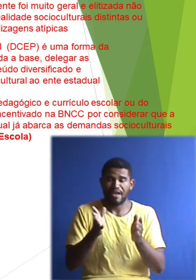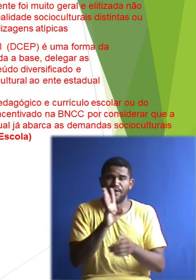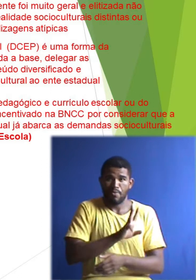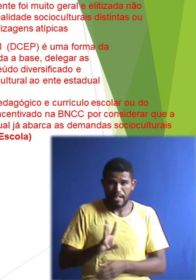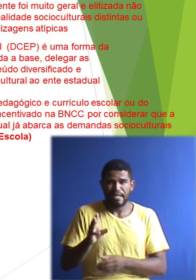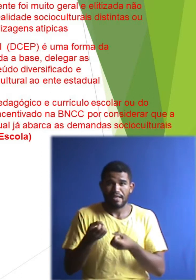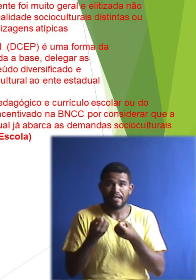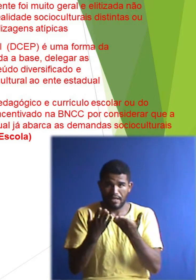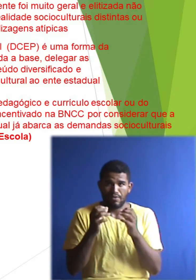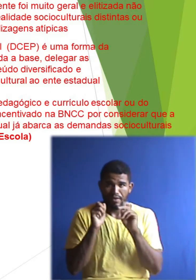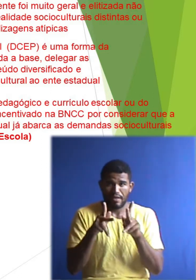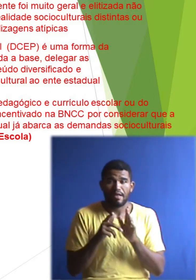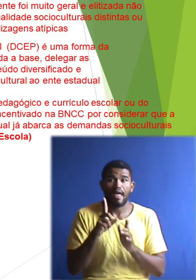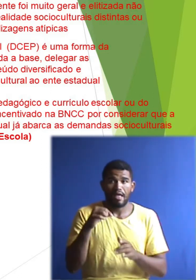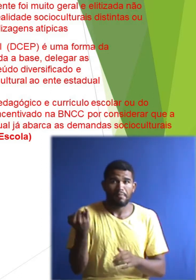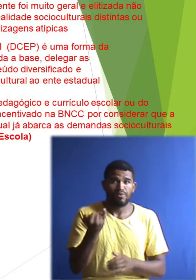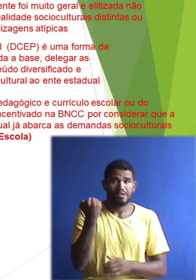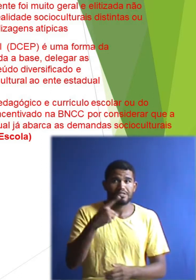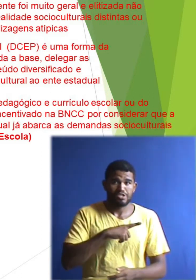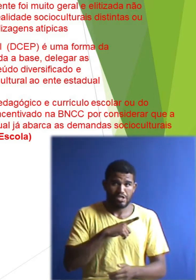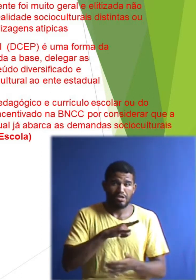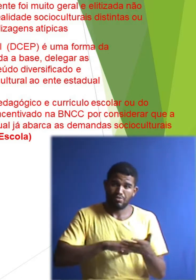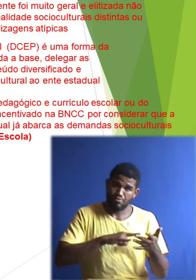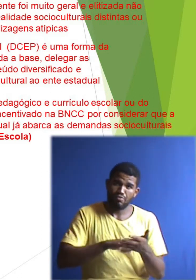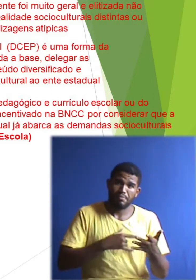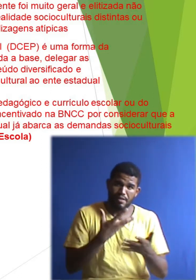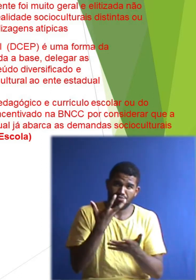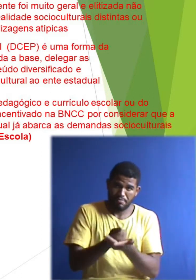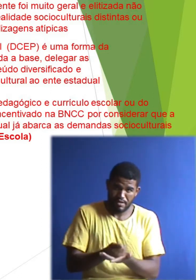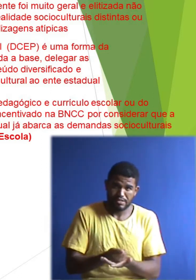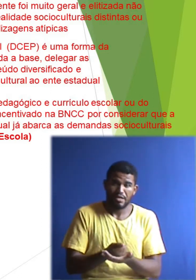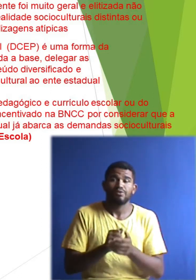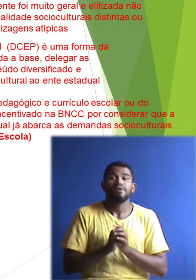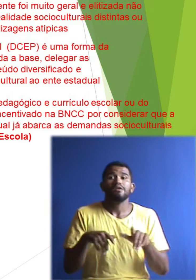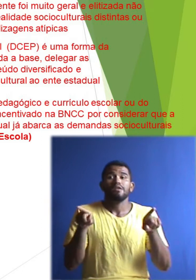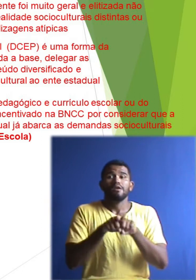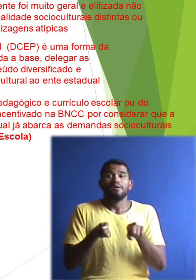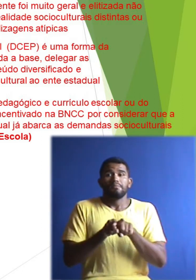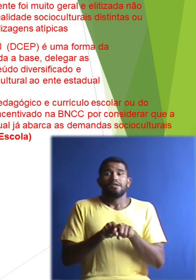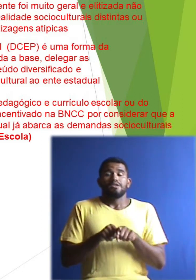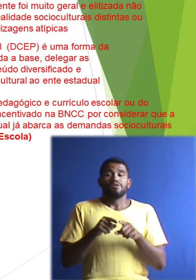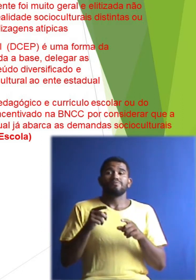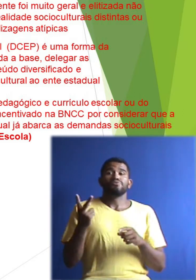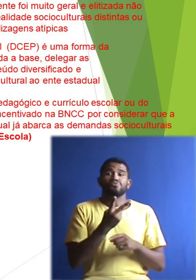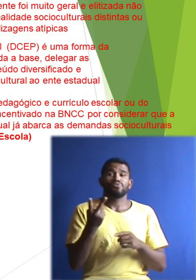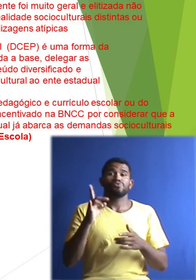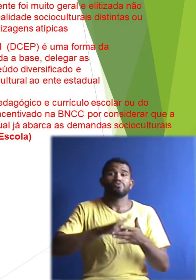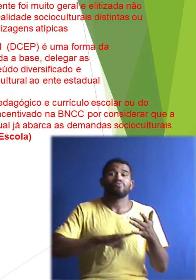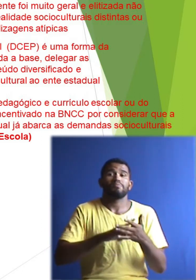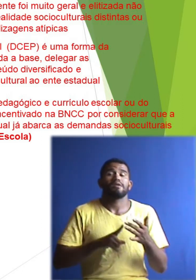lá no material. É importante a gente ter esse documento baixado na íntegra. E através desses dois documentos é que